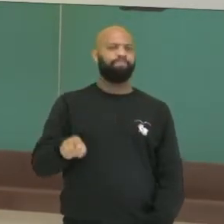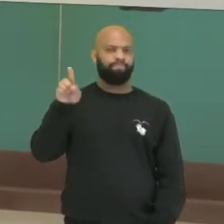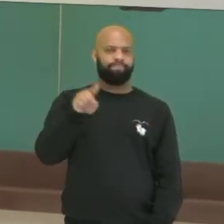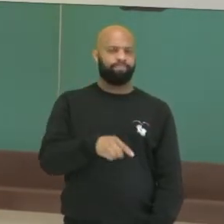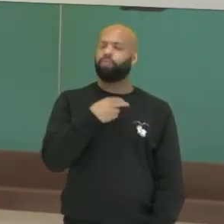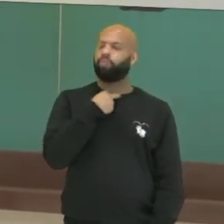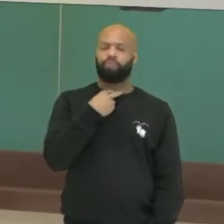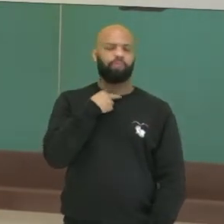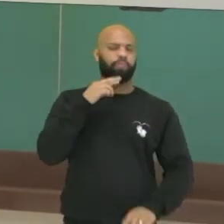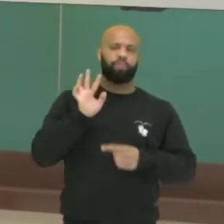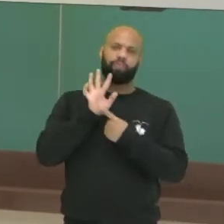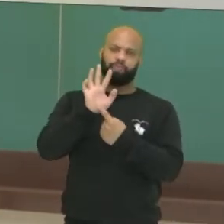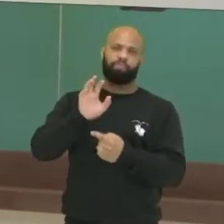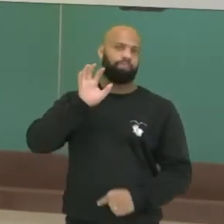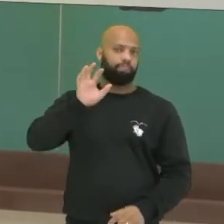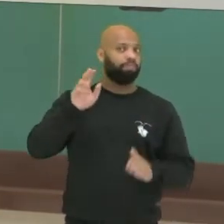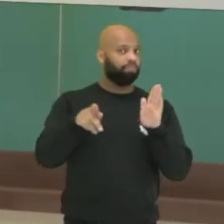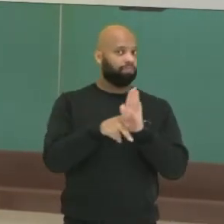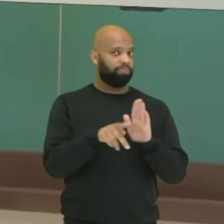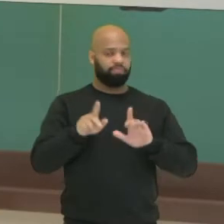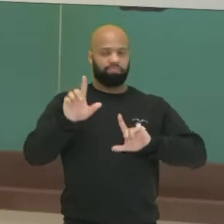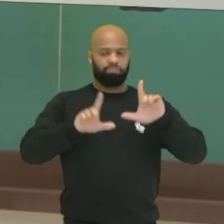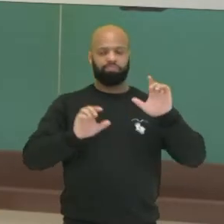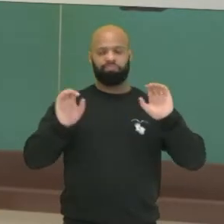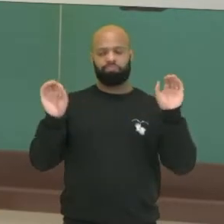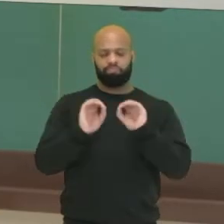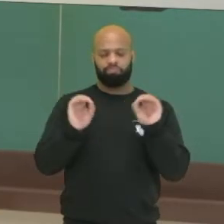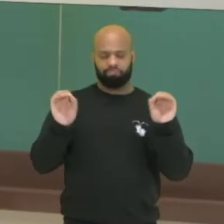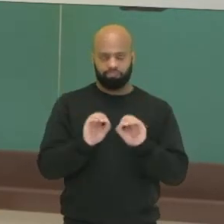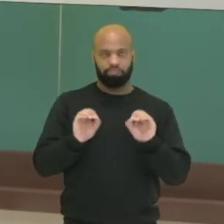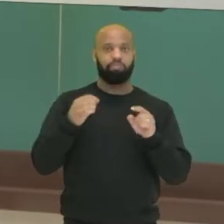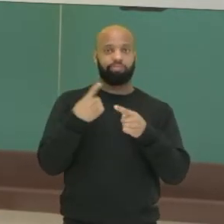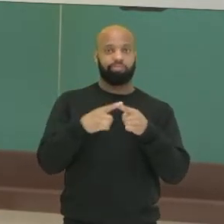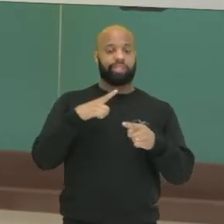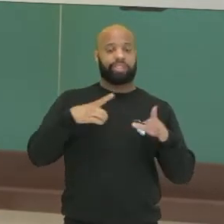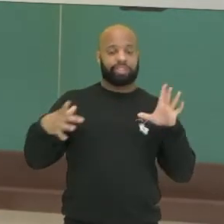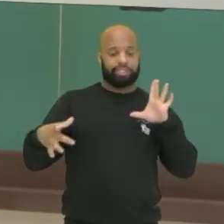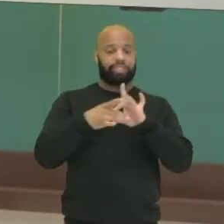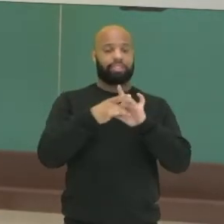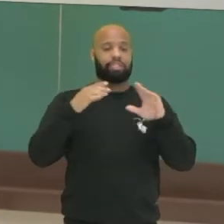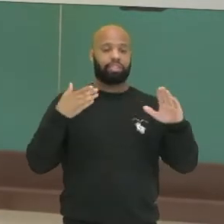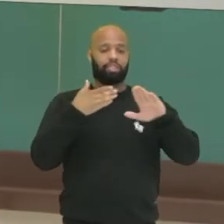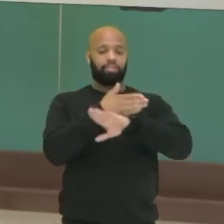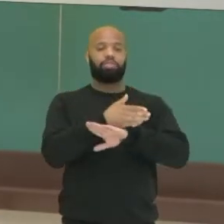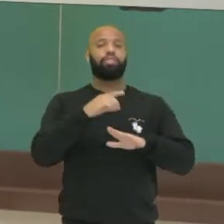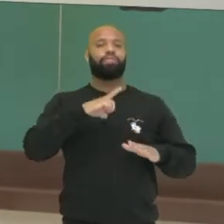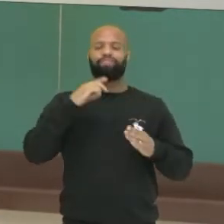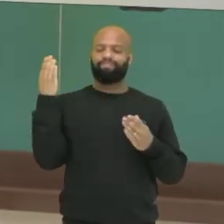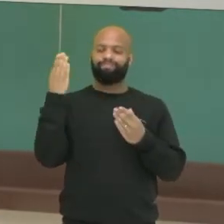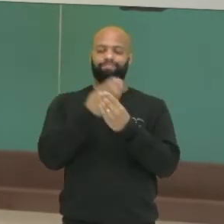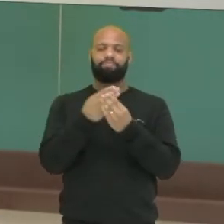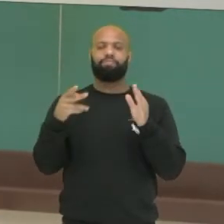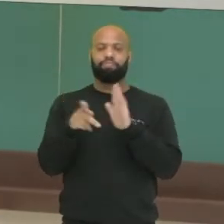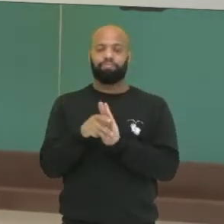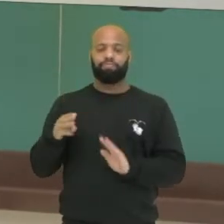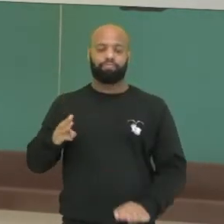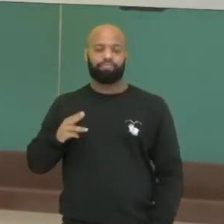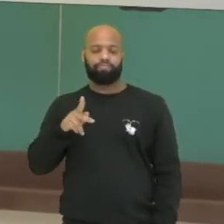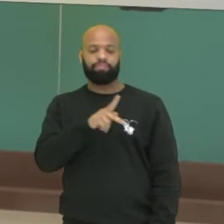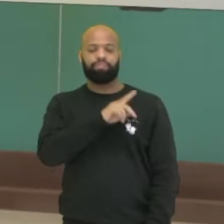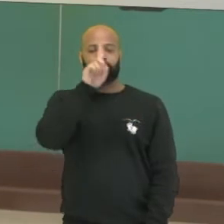teria sido veiculada. Ela foi veiculada, entrou-se com uma ação contra ela, o Ministério